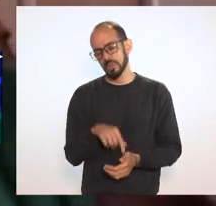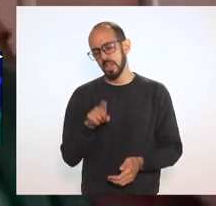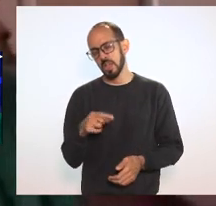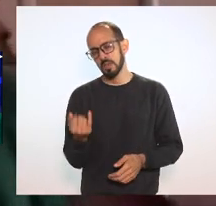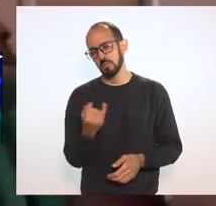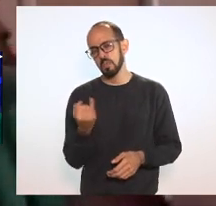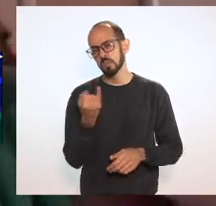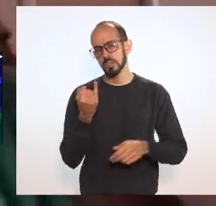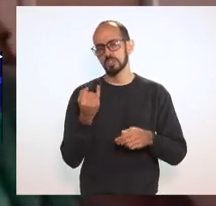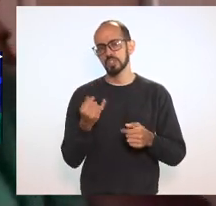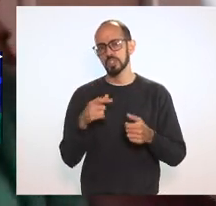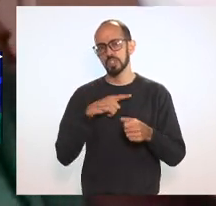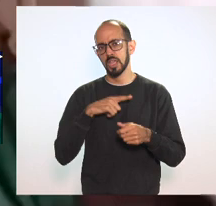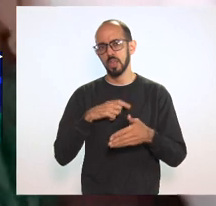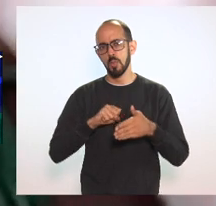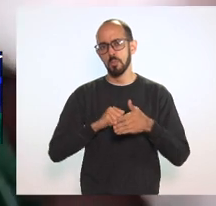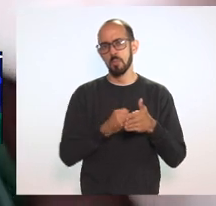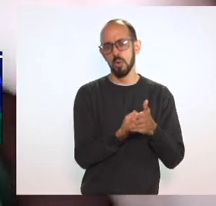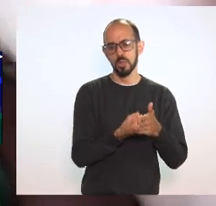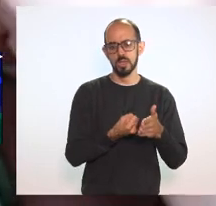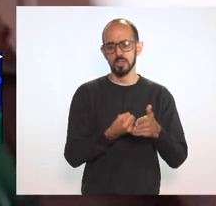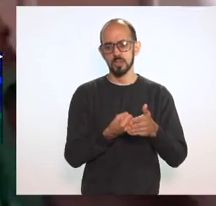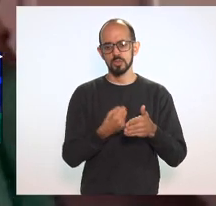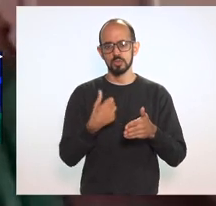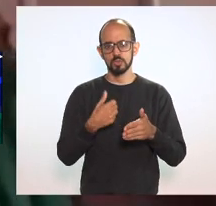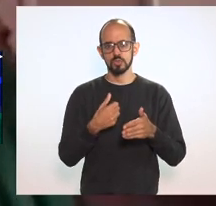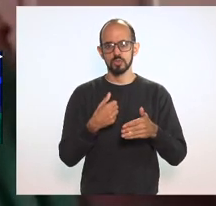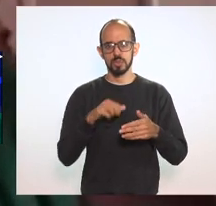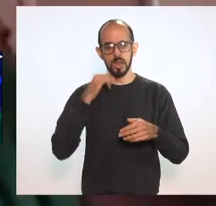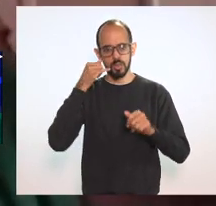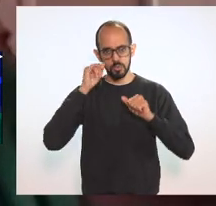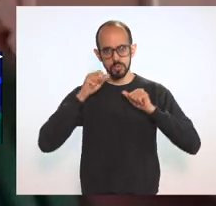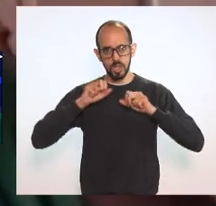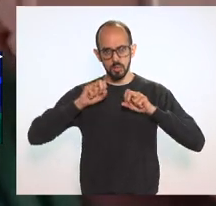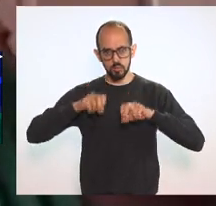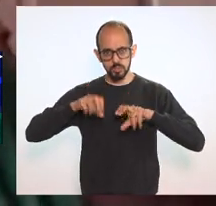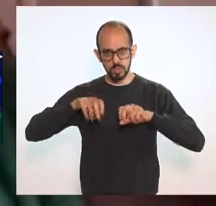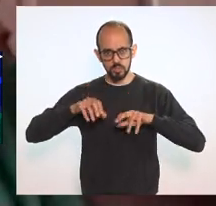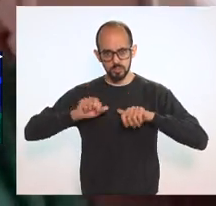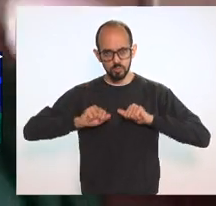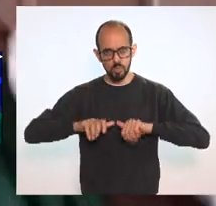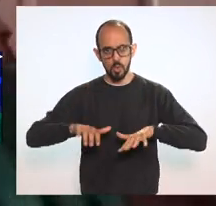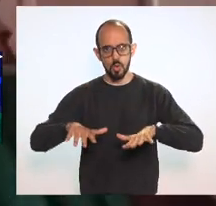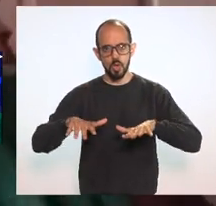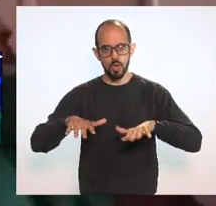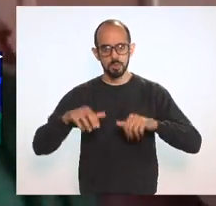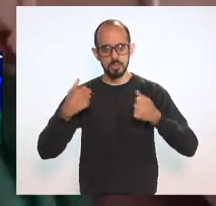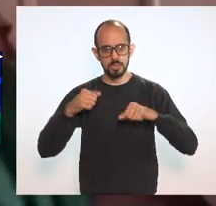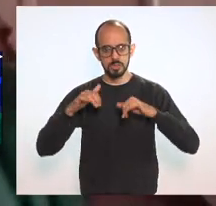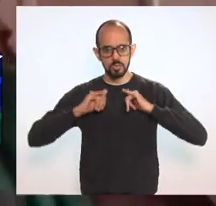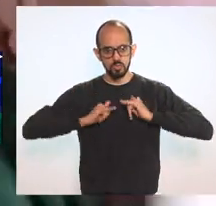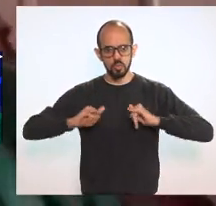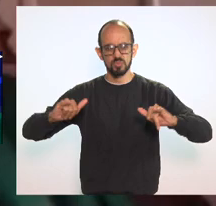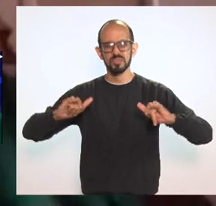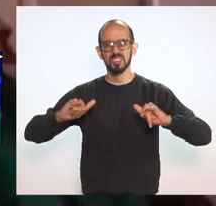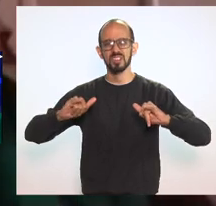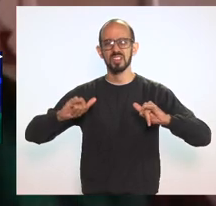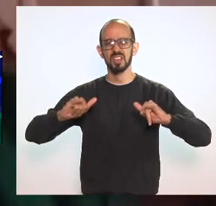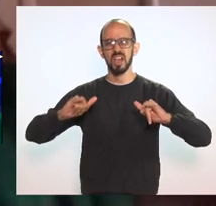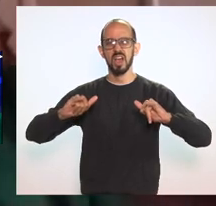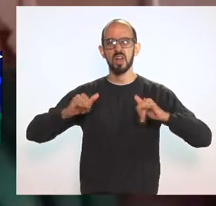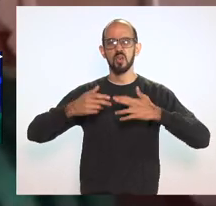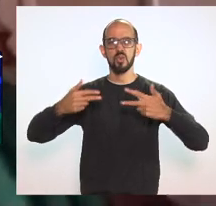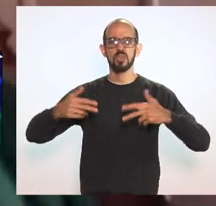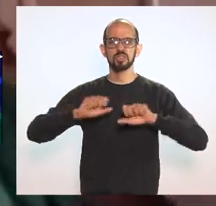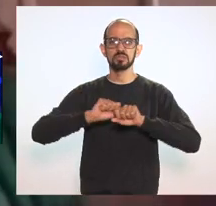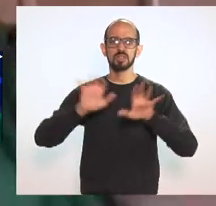Barreiras sanitárias nós precisamos enviar para a população mensagem que não seja trocada a população